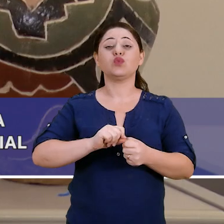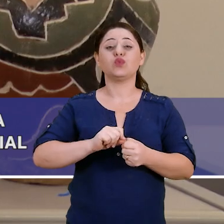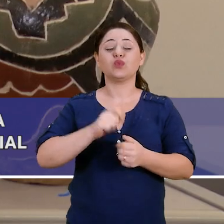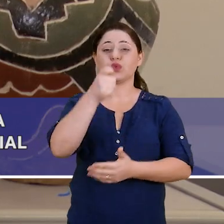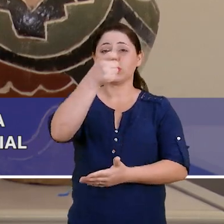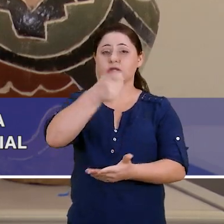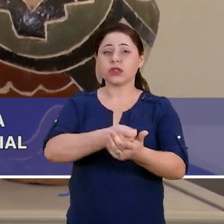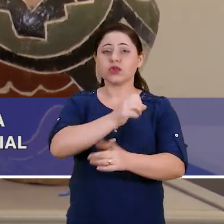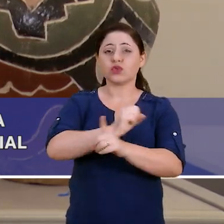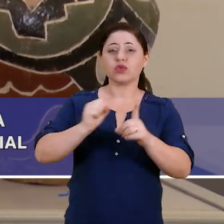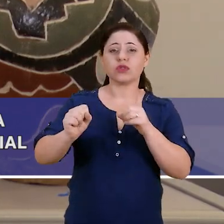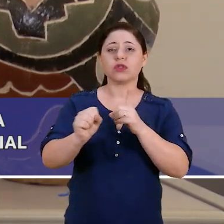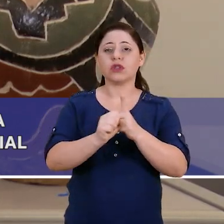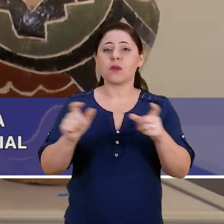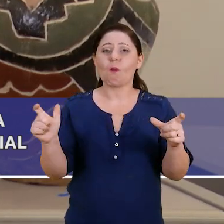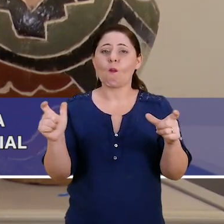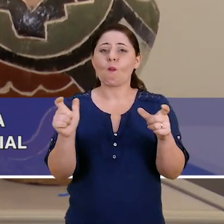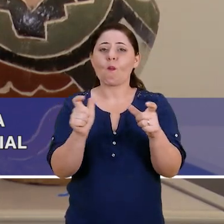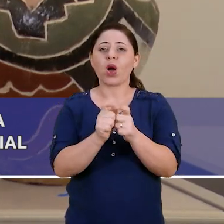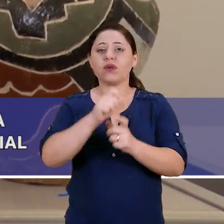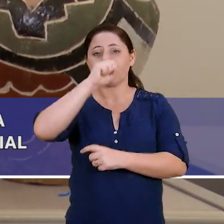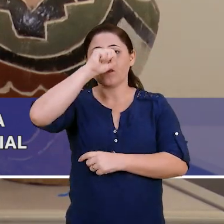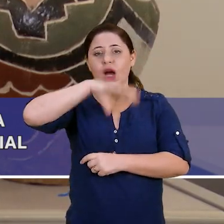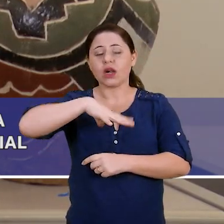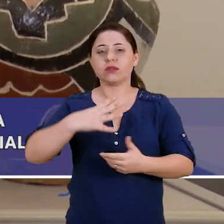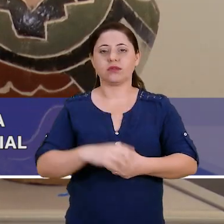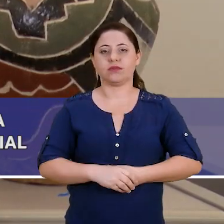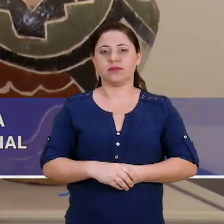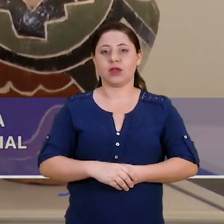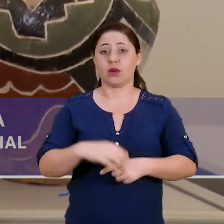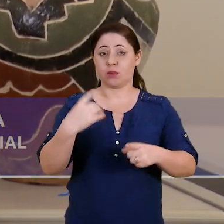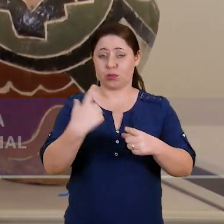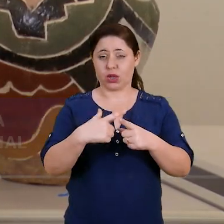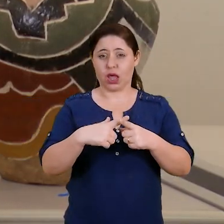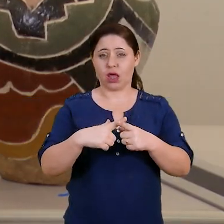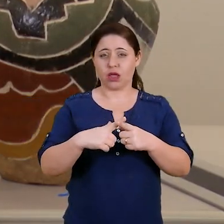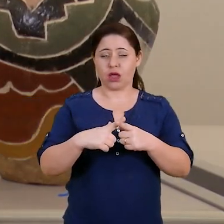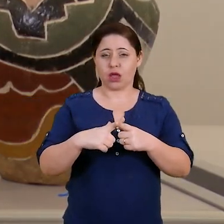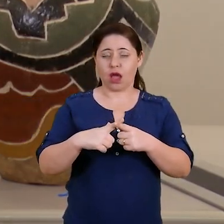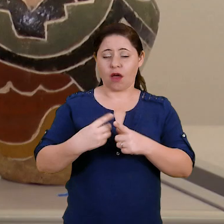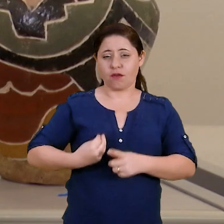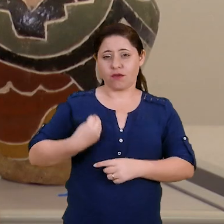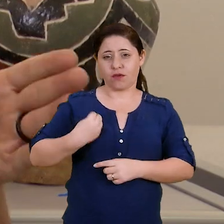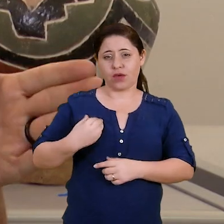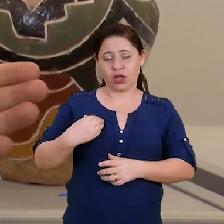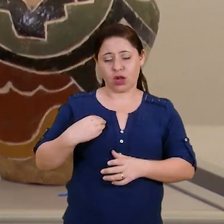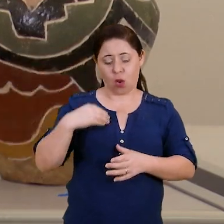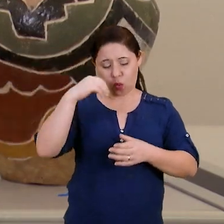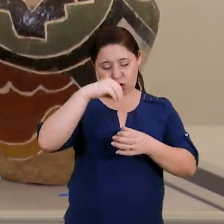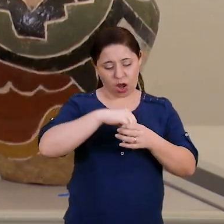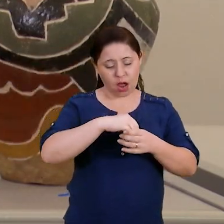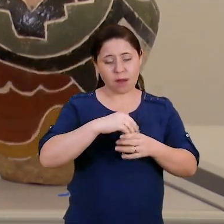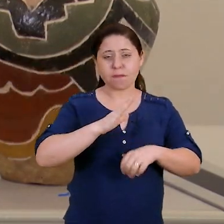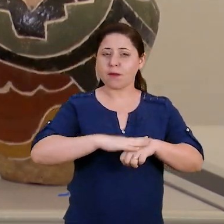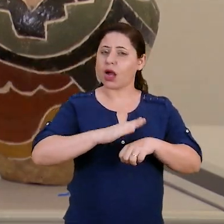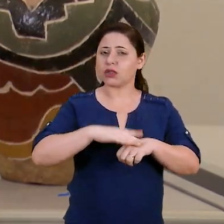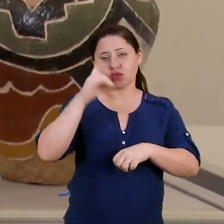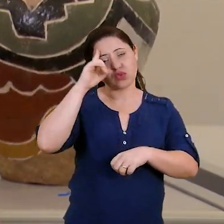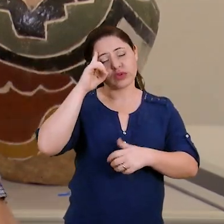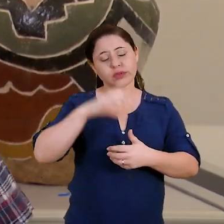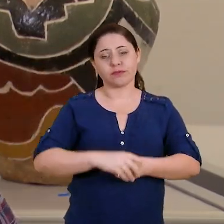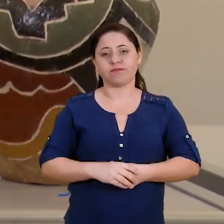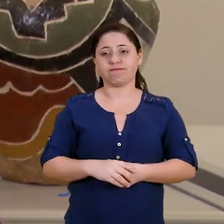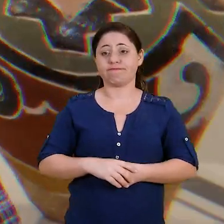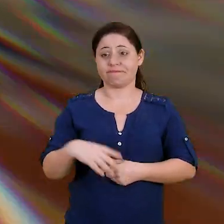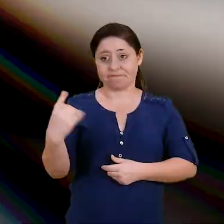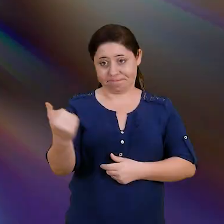aparecer. E isso garante que a sociedade seja menos violenta, porque é o espaço ao longo da vida onde nós